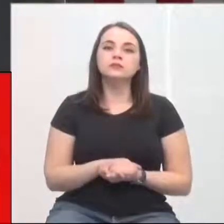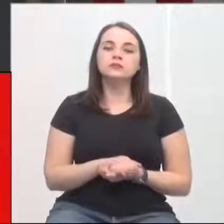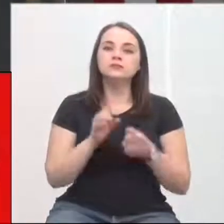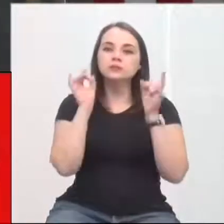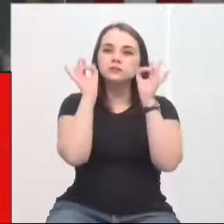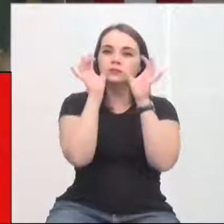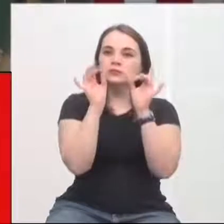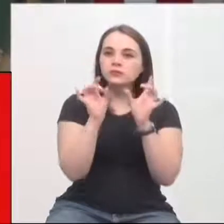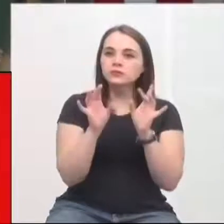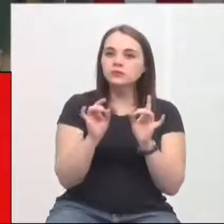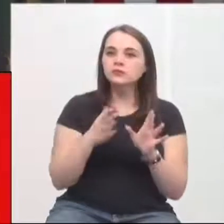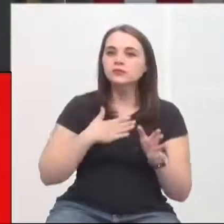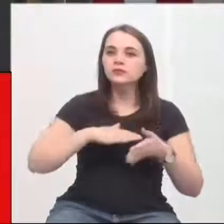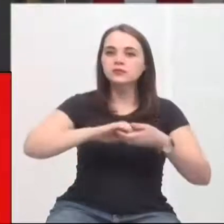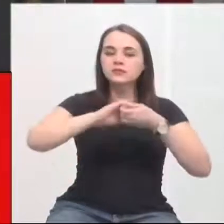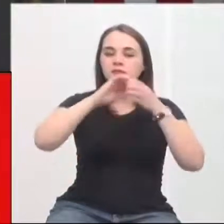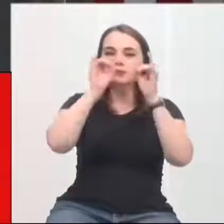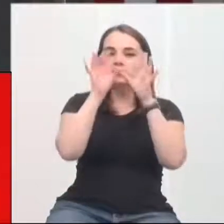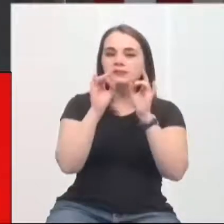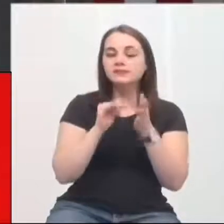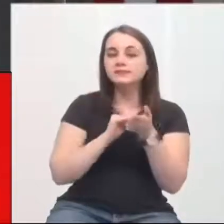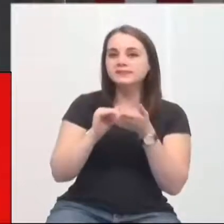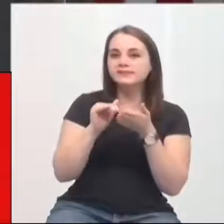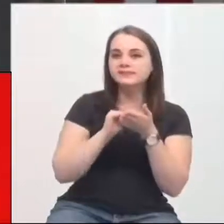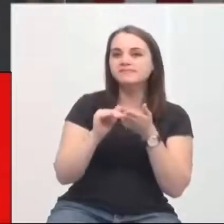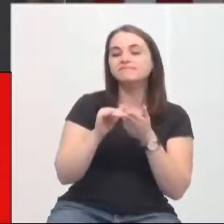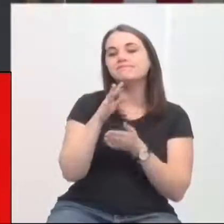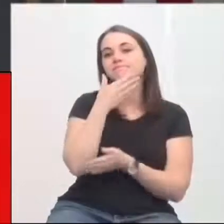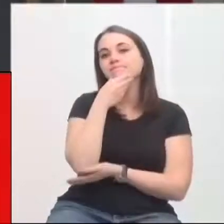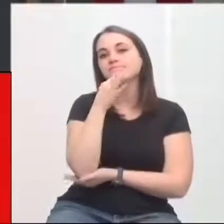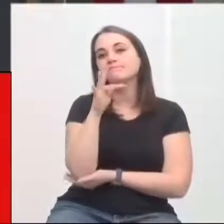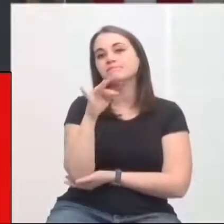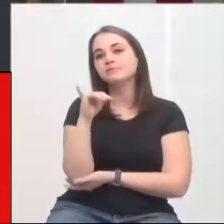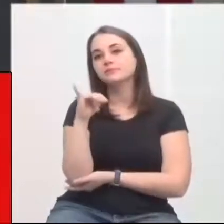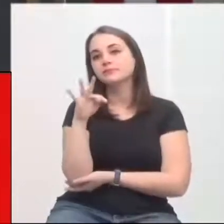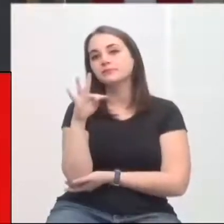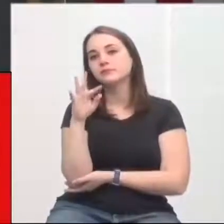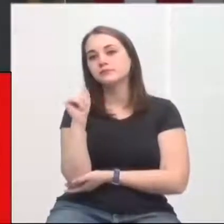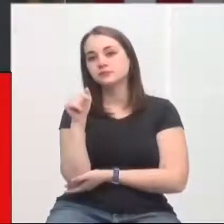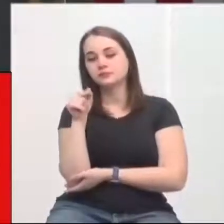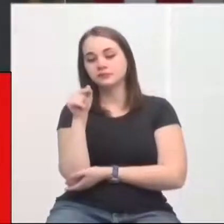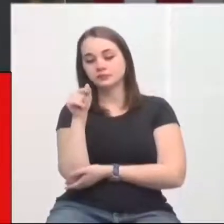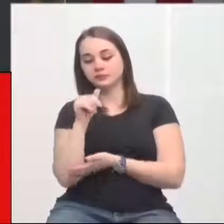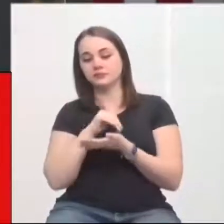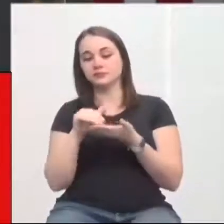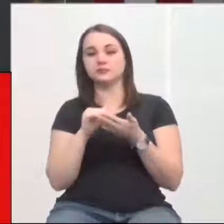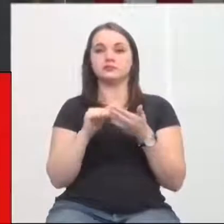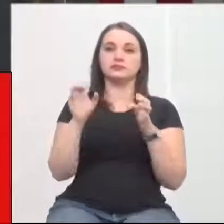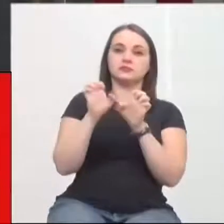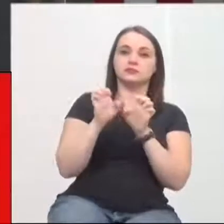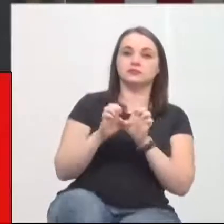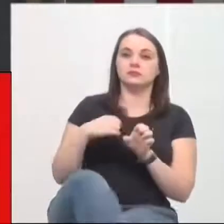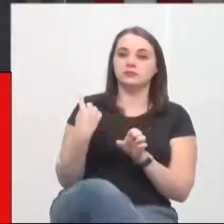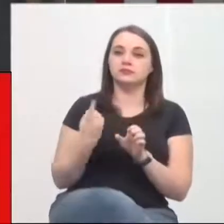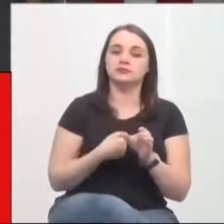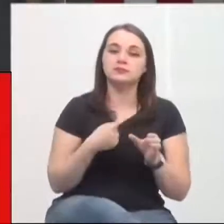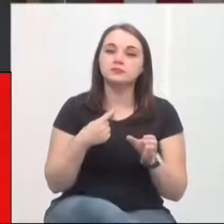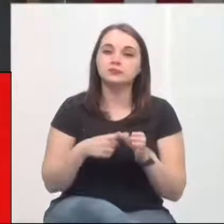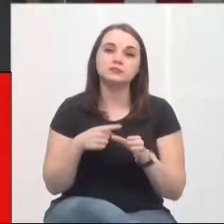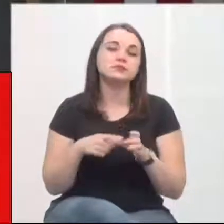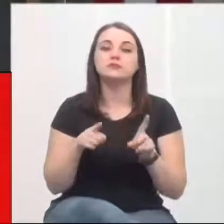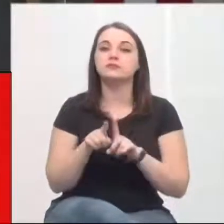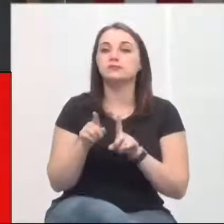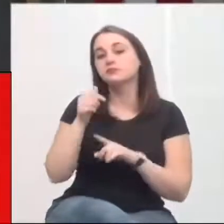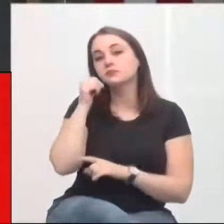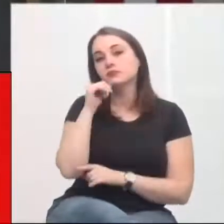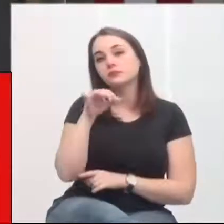especial, o nosso cumprimento ao nosso secretário Tita Belloli, secretário de infraestrutura aqui da nossa cidade, a